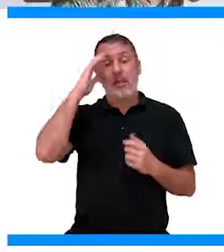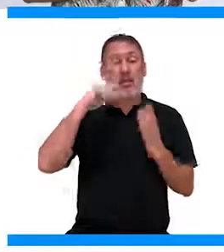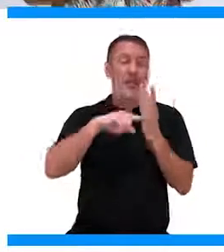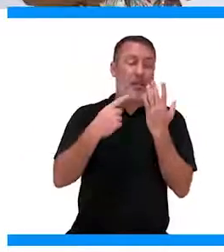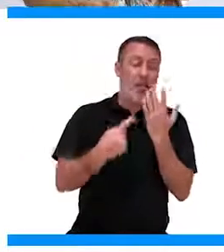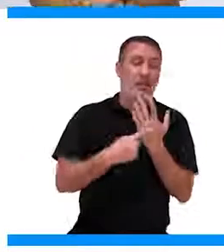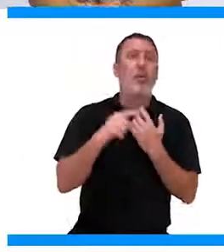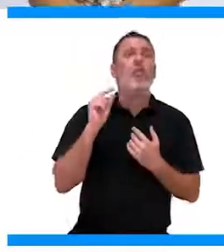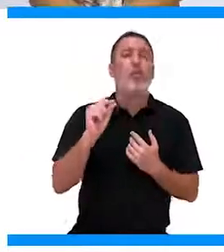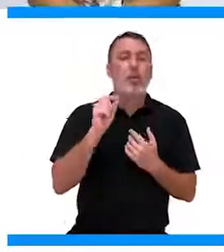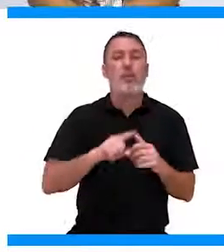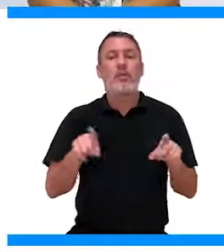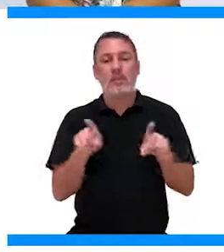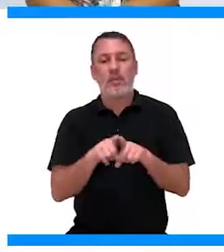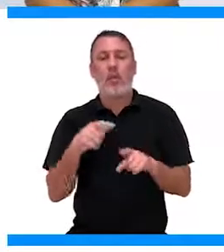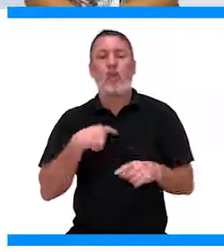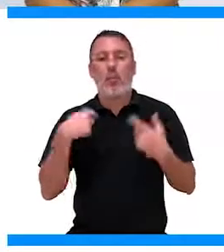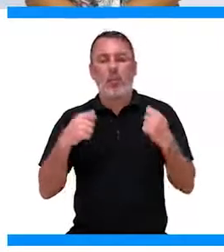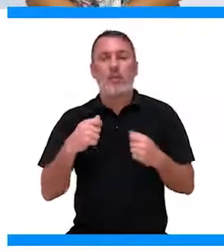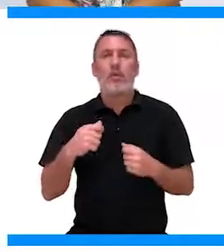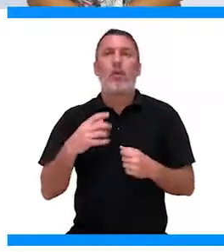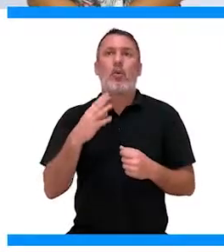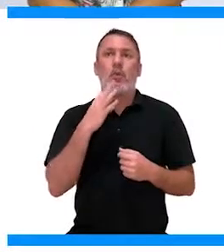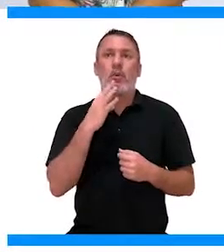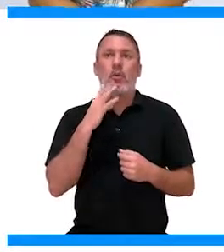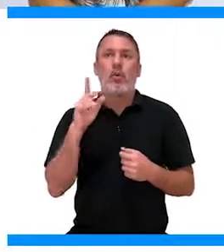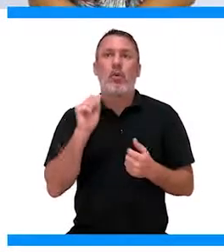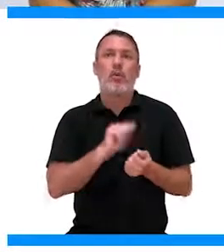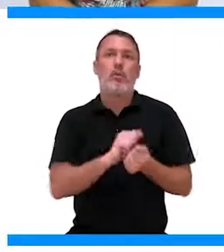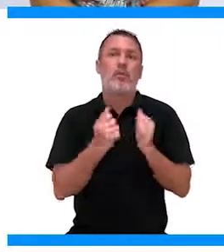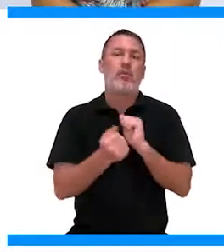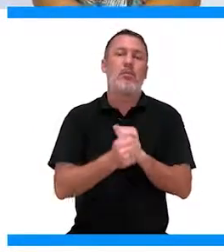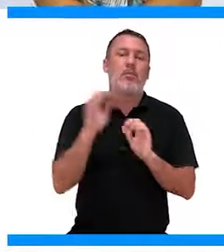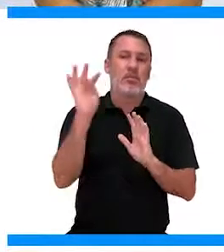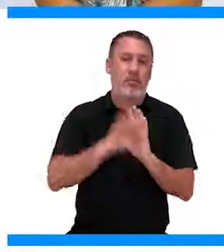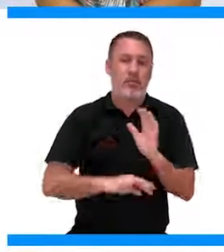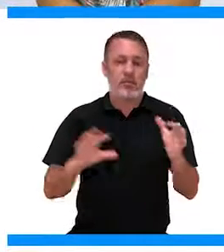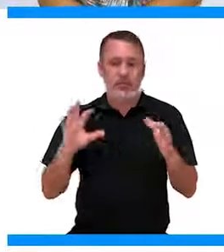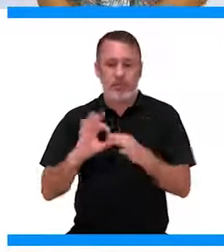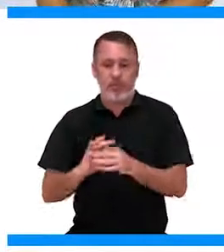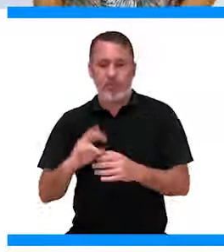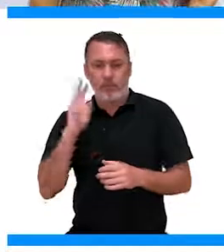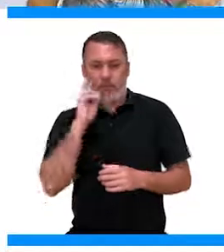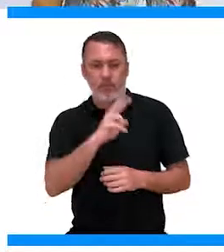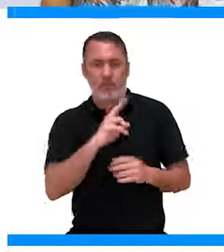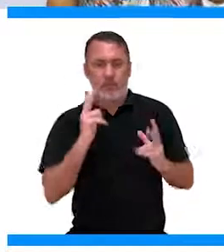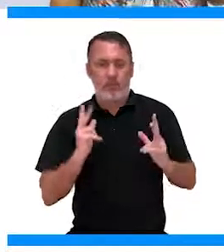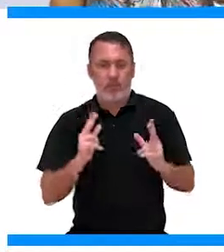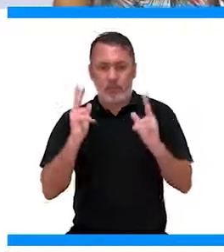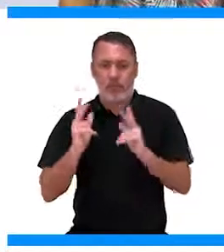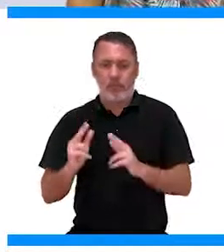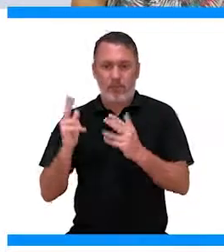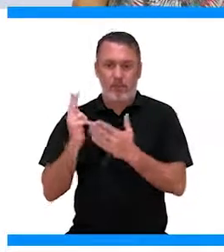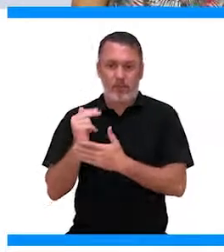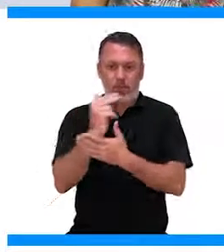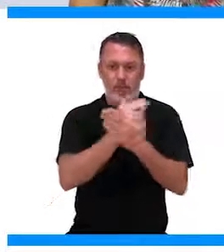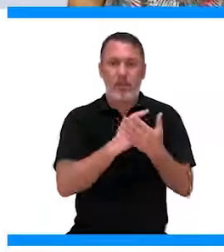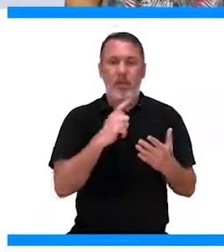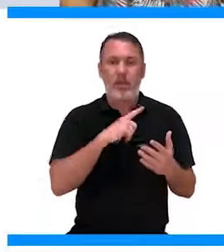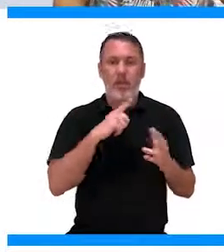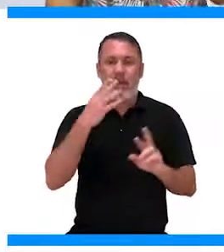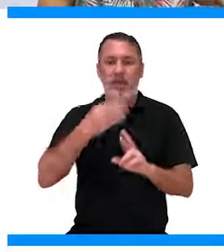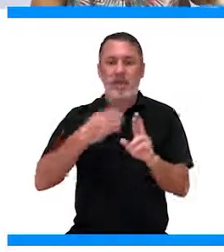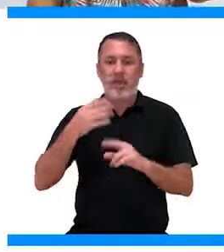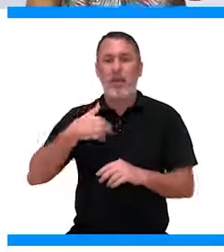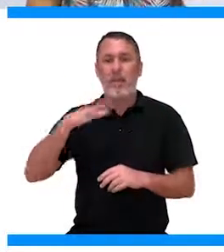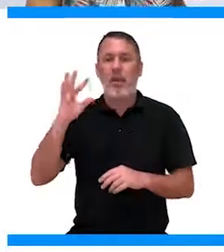a metáfora, mas eu também preciso conseguir interpretar, né, de acordo com o texto. Nessa tirinha, a personagem